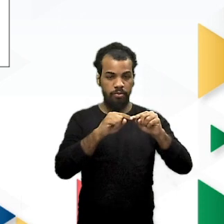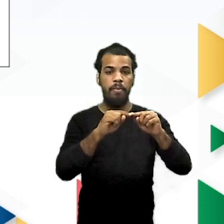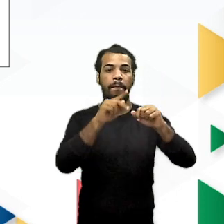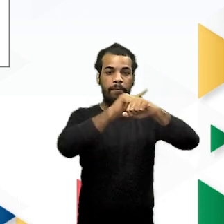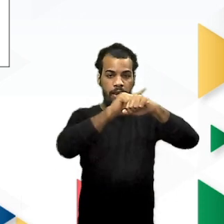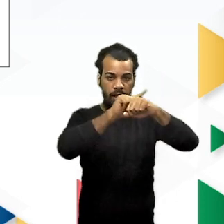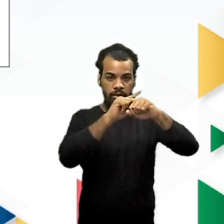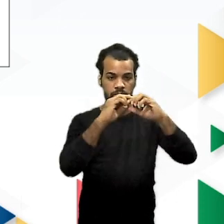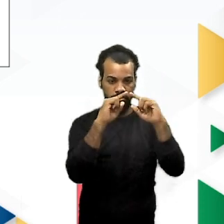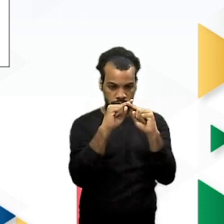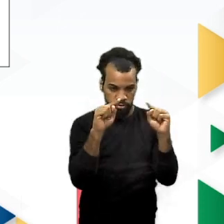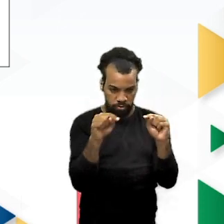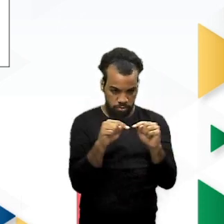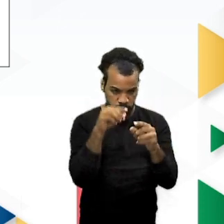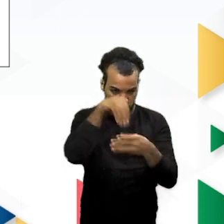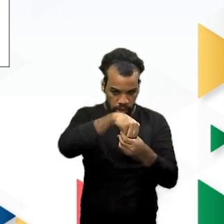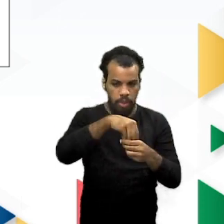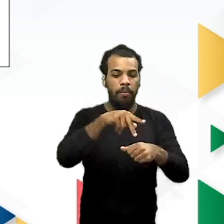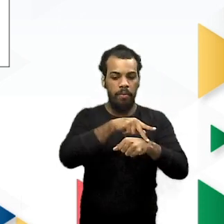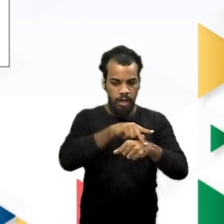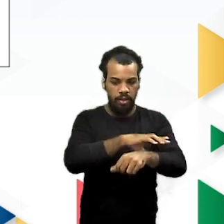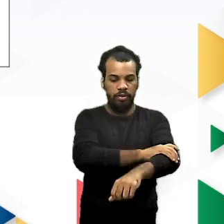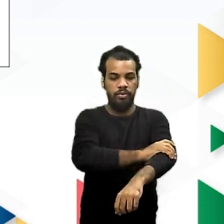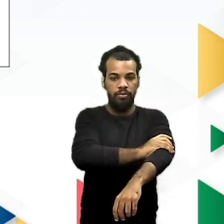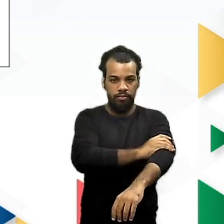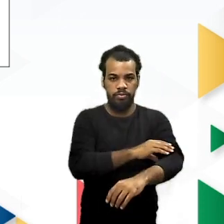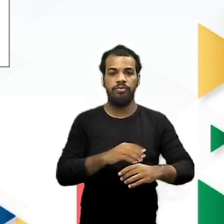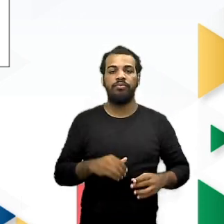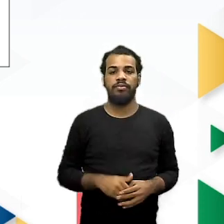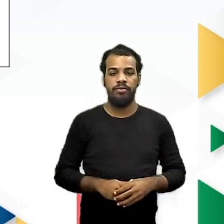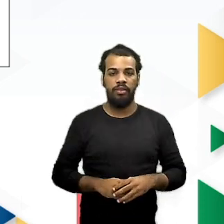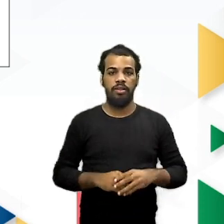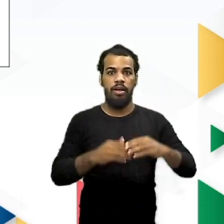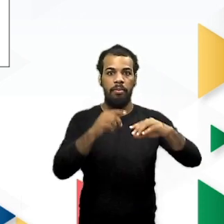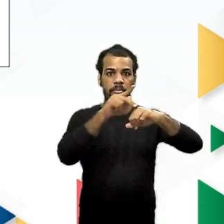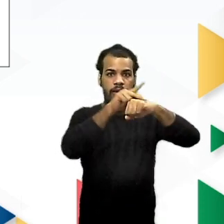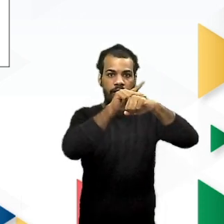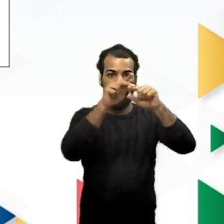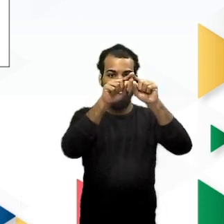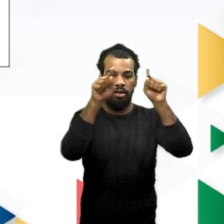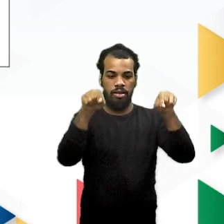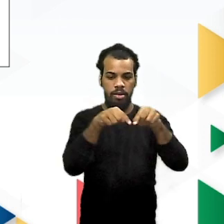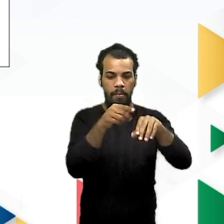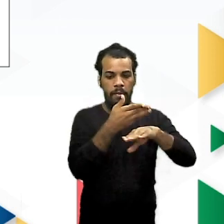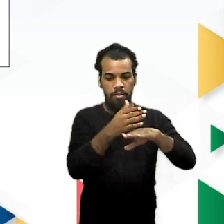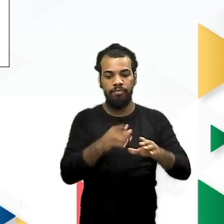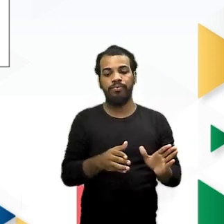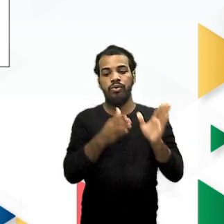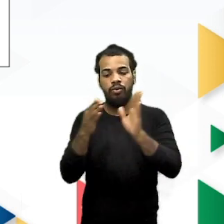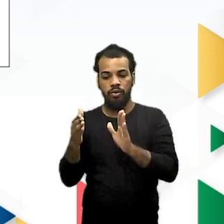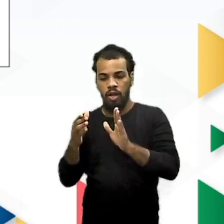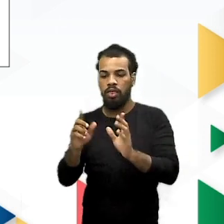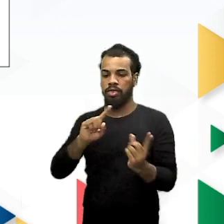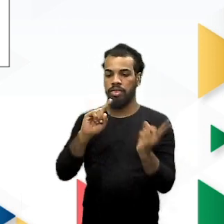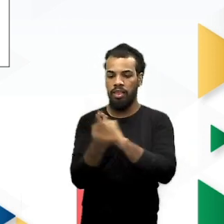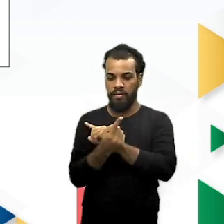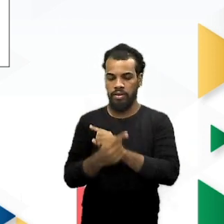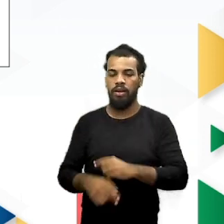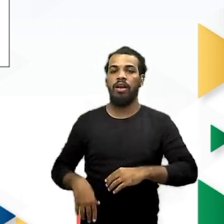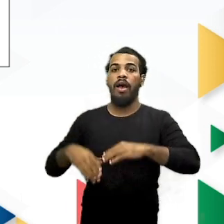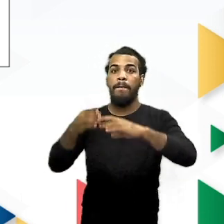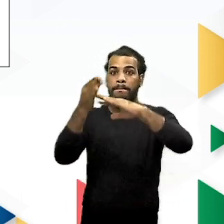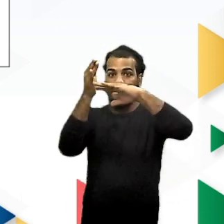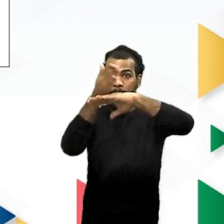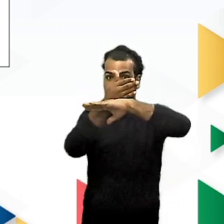era preta, e a outra ficou branca e a do meio ficou preta. Aí, no segundo quadrado, ficou tudo contrário. Ó. O que era preto